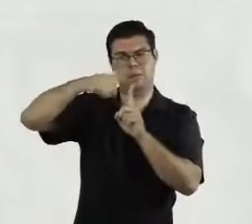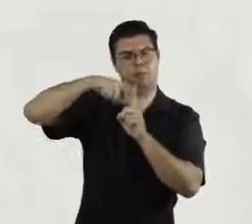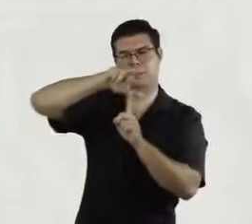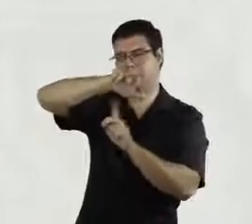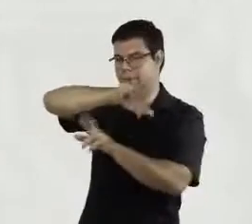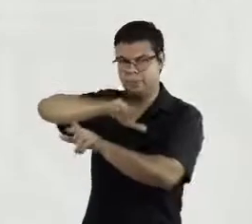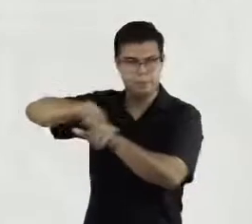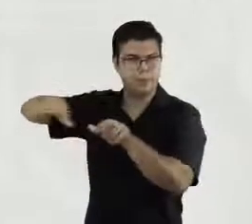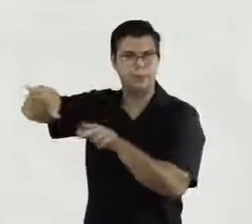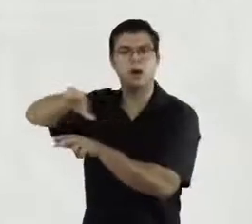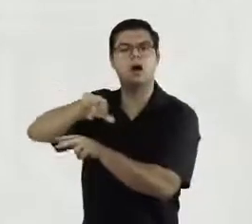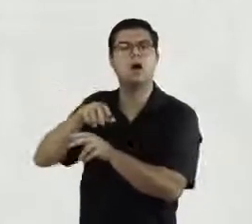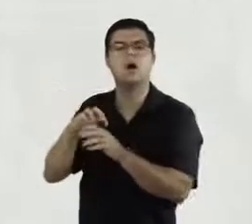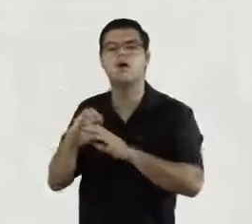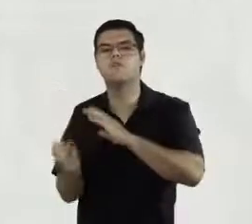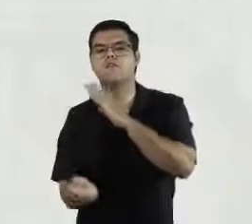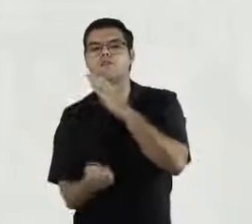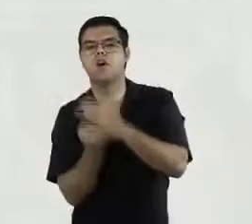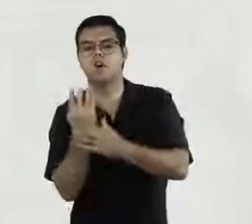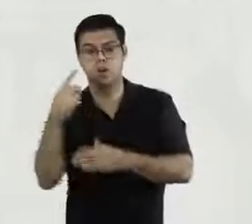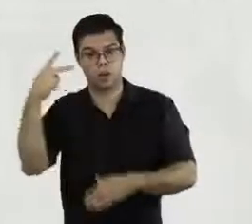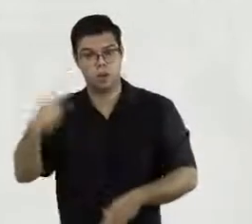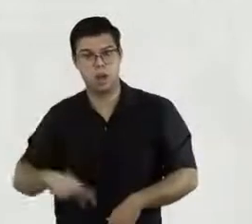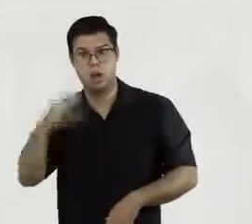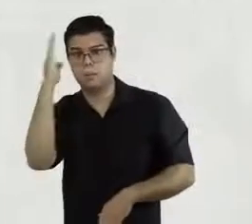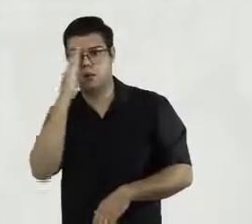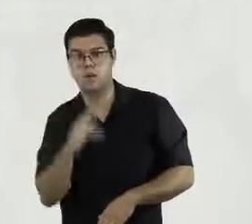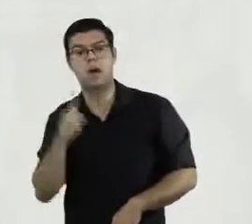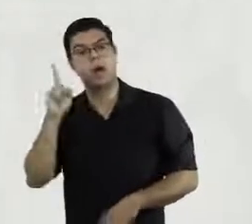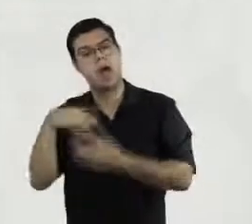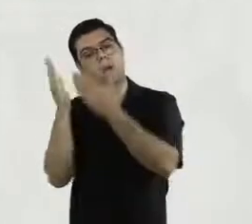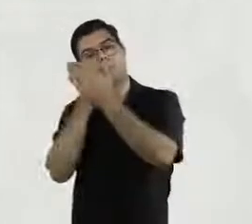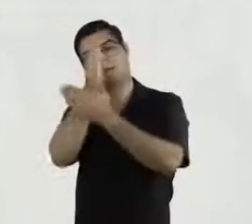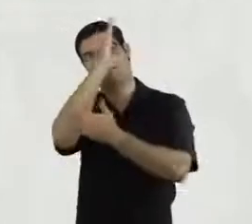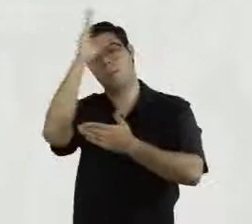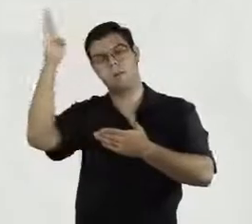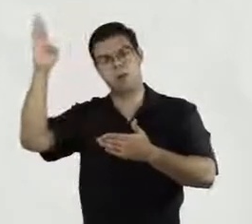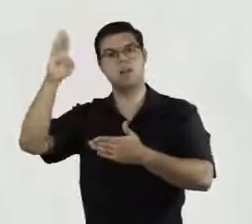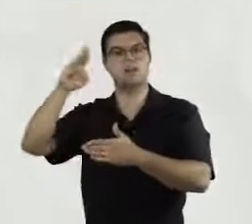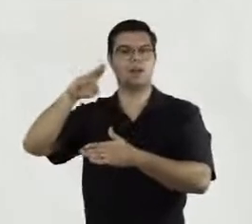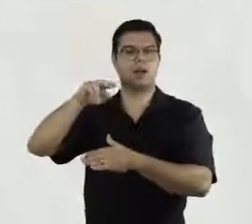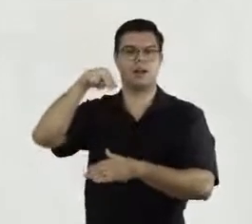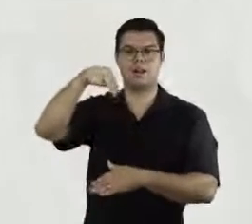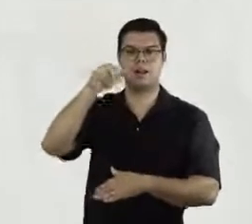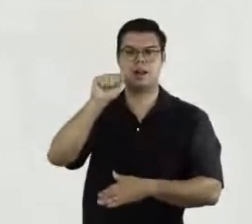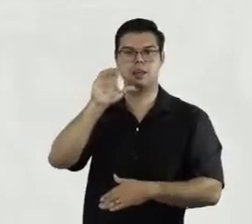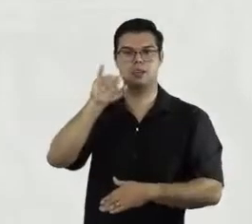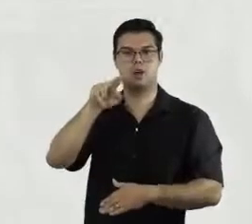elemento fundador, no caso do Brasil, a Biblioteca Nacional.